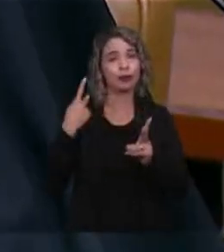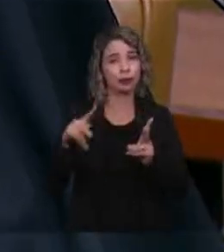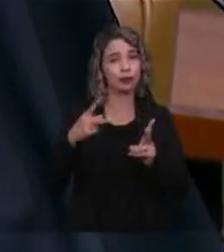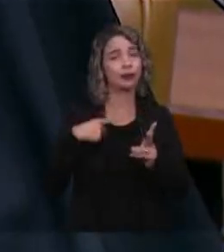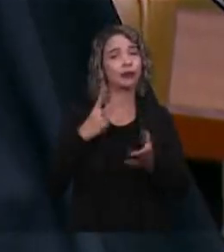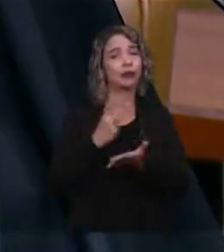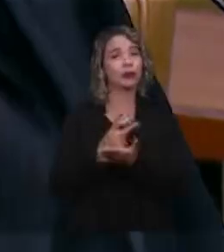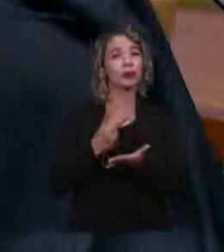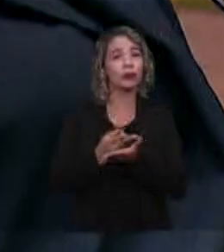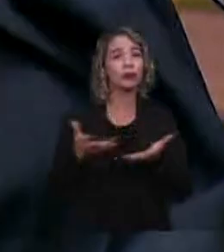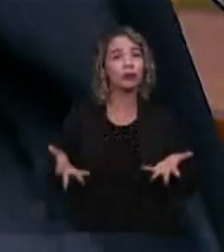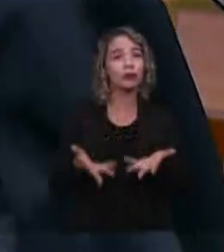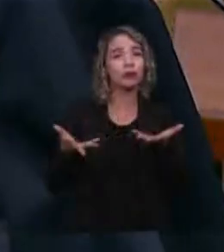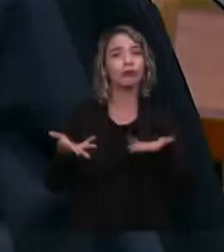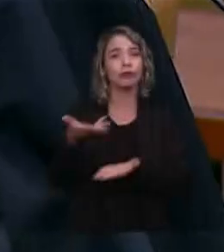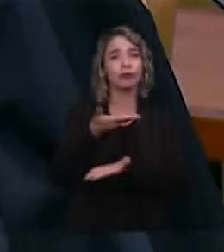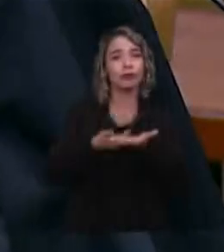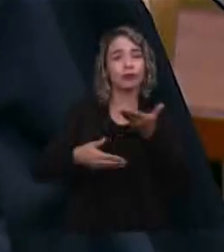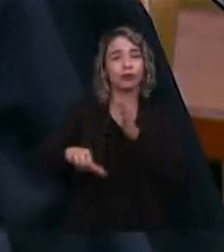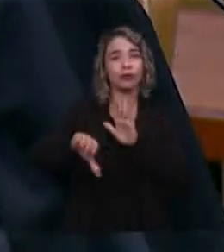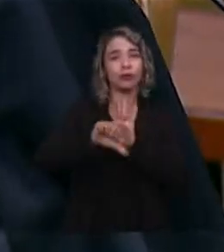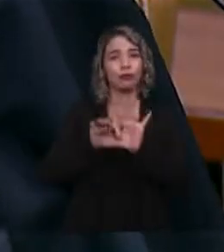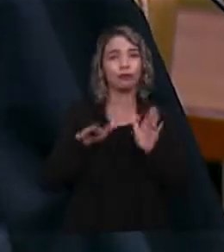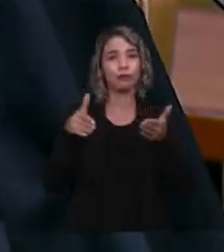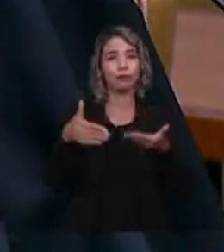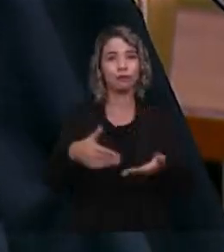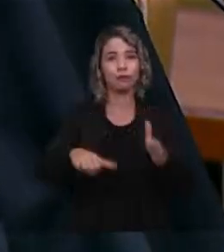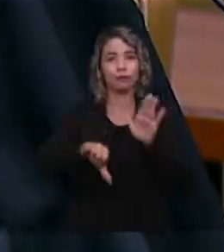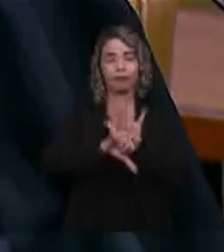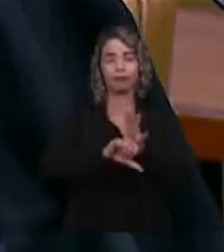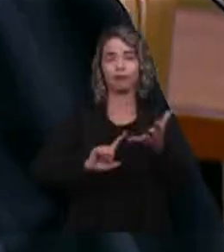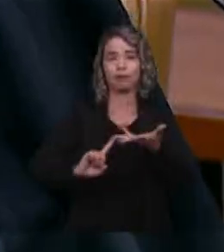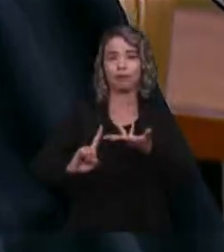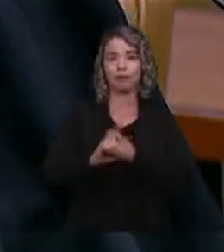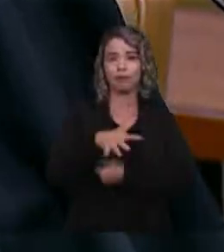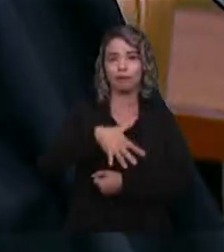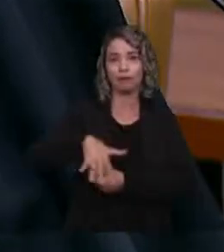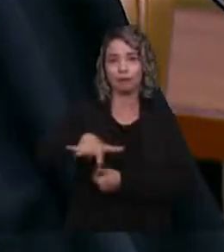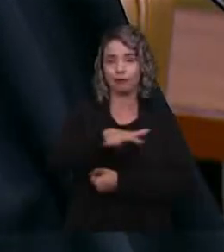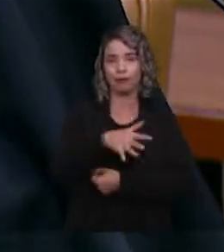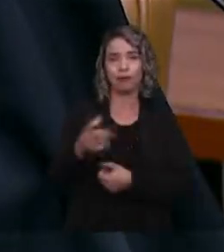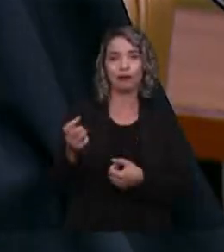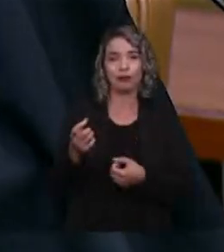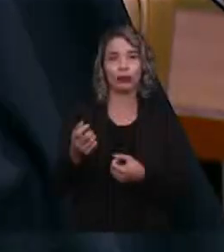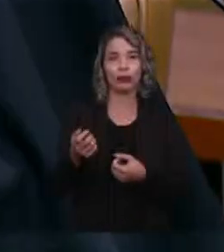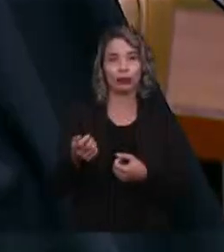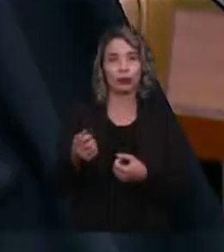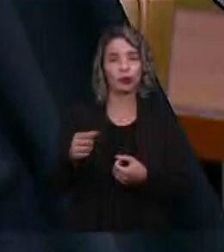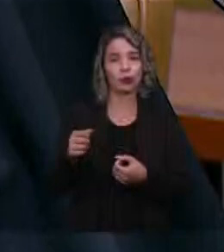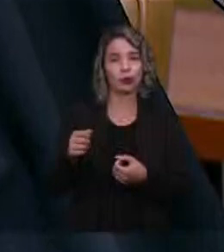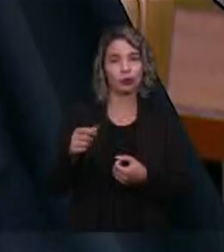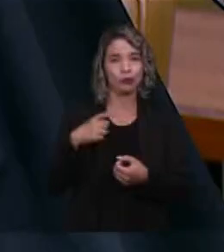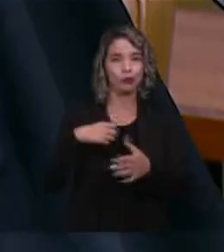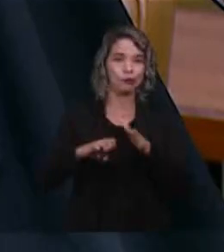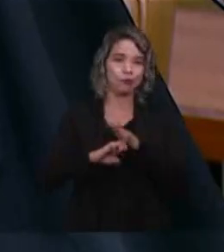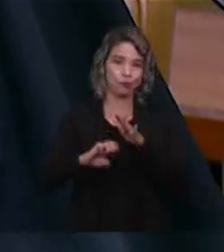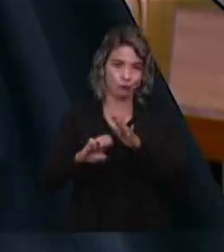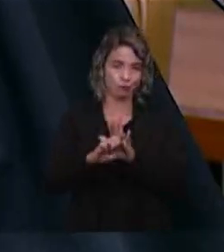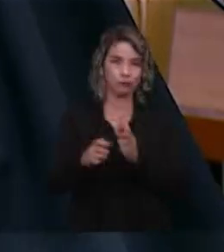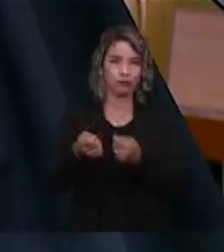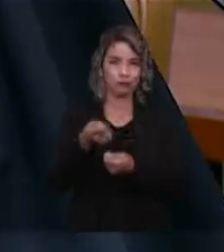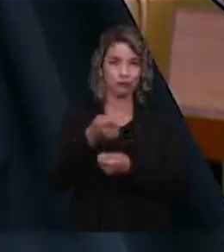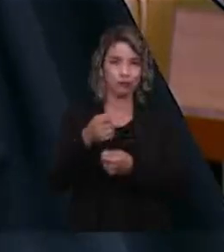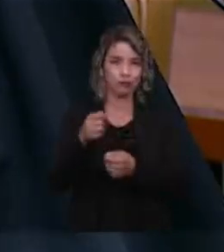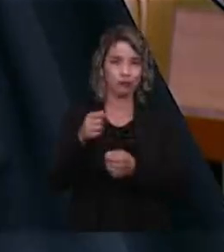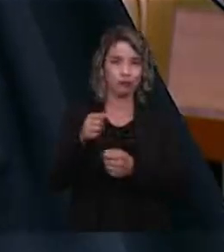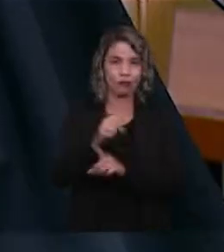viabilizar o funcionamento de organização criminosa voltada à prática de crimes no âmbito da aludida Sociedade de Economia Mista. Além